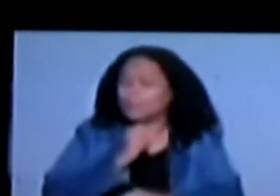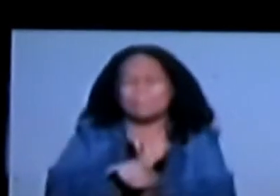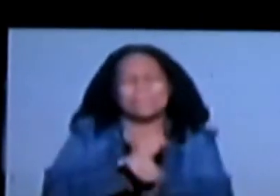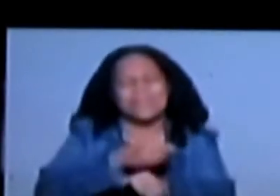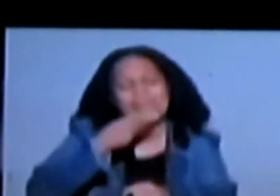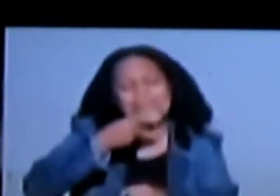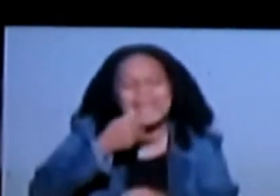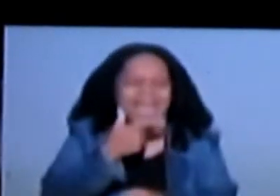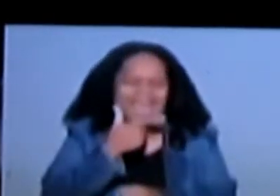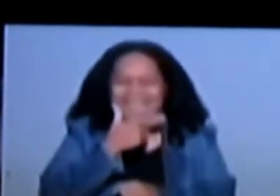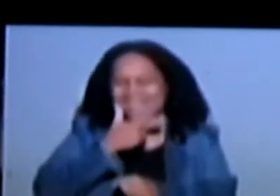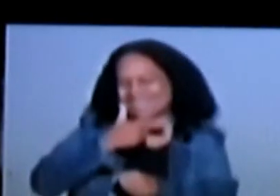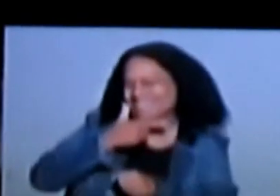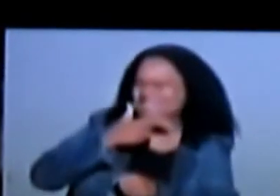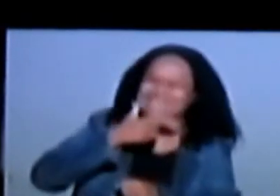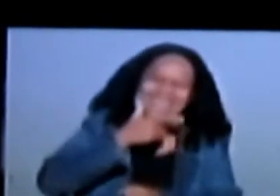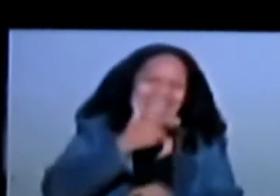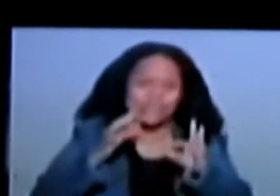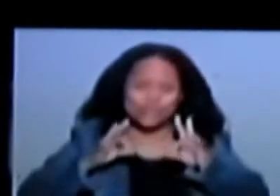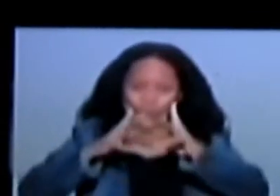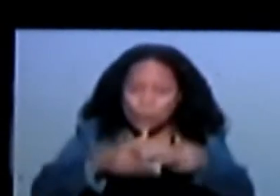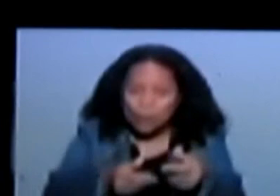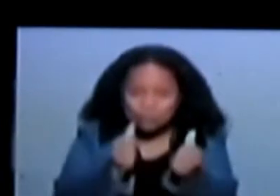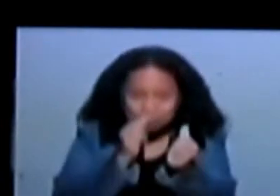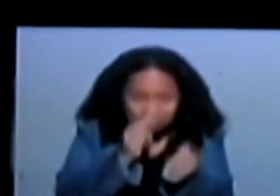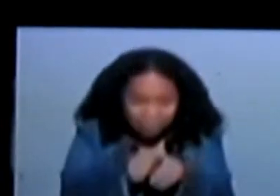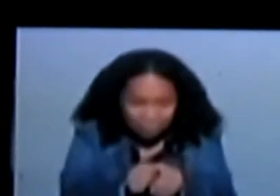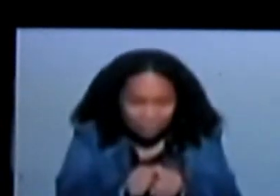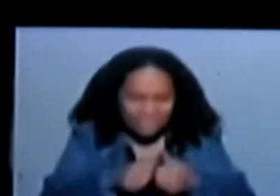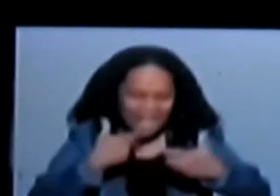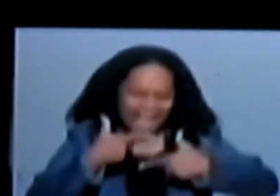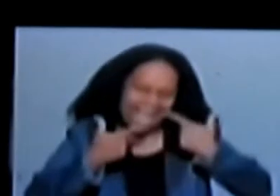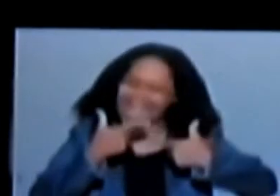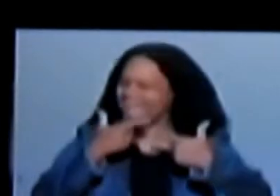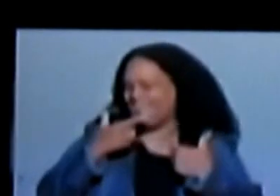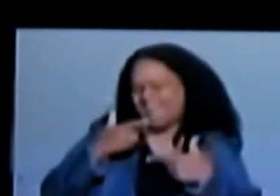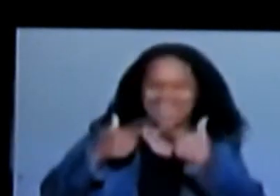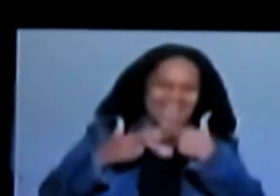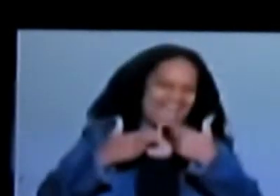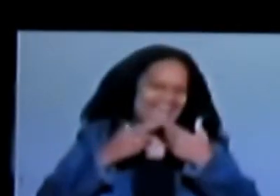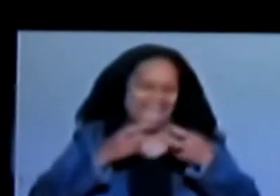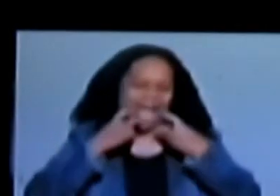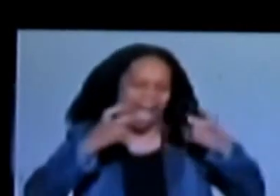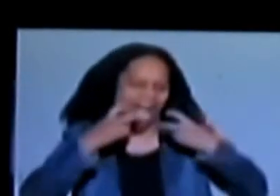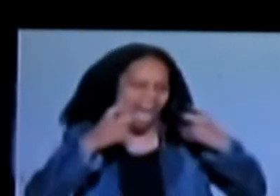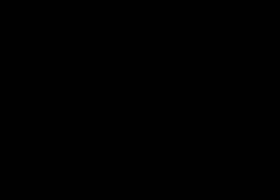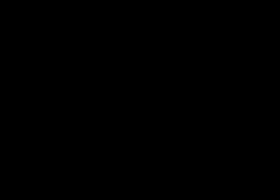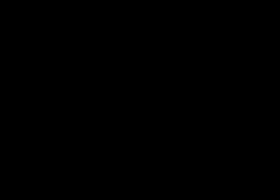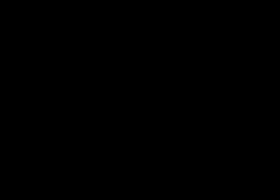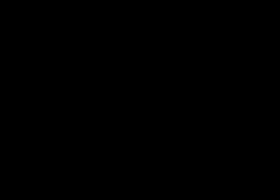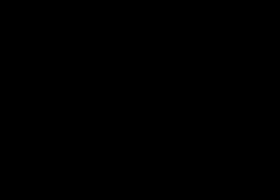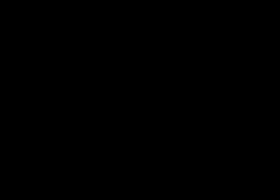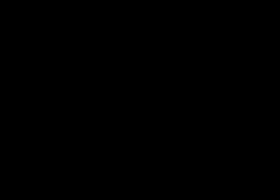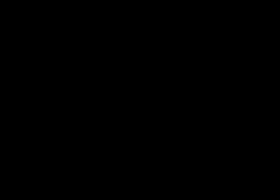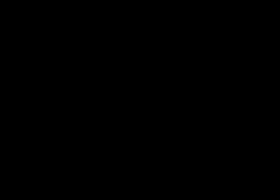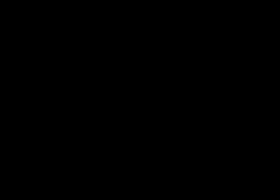bugigangas e não paravam de falar nem rir. Falavam todos ao mesmo tempo, aos gritos, se empurrando.